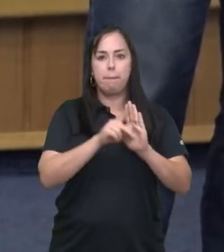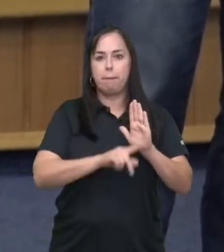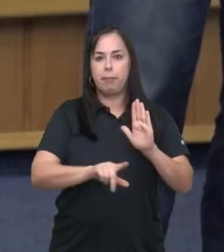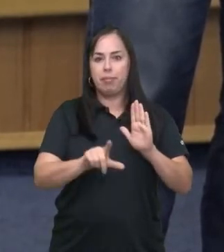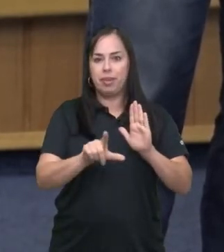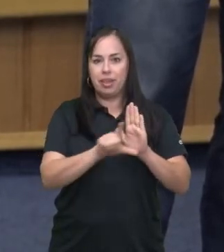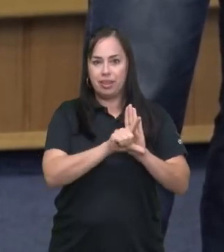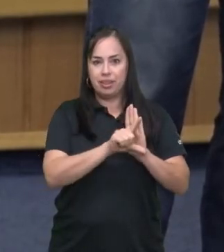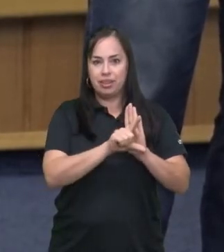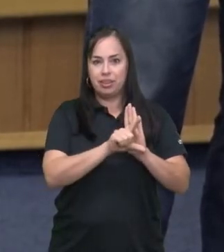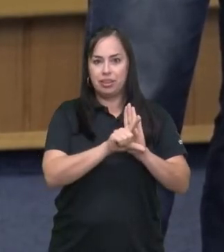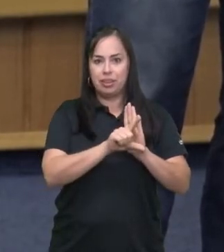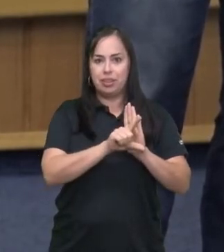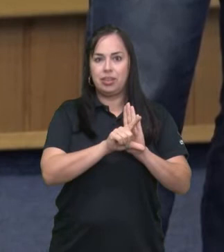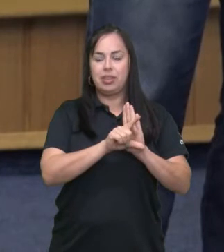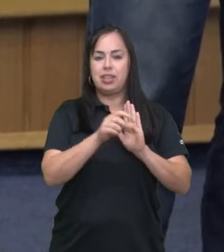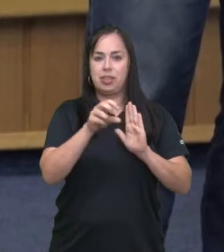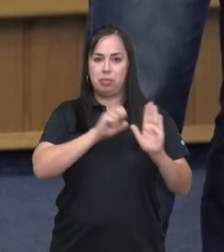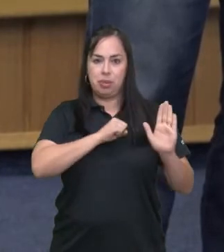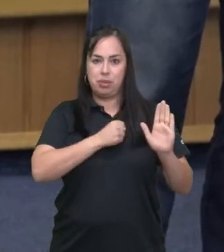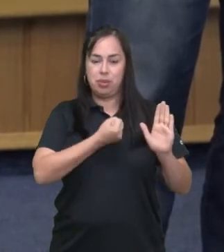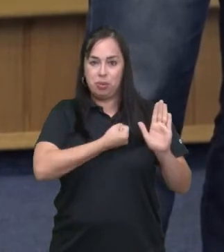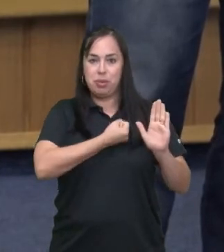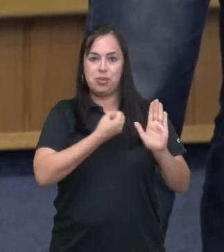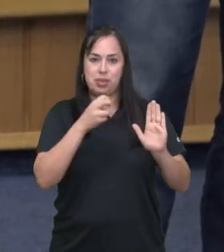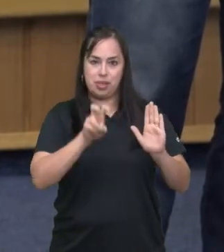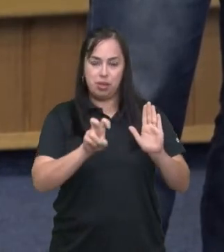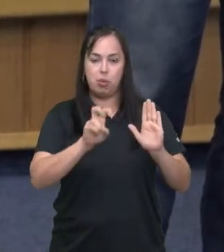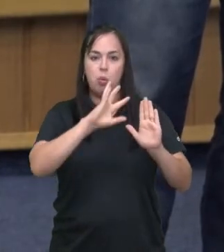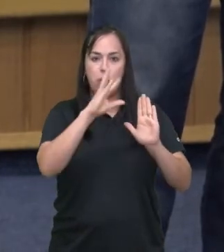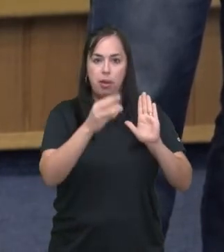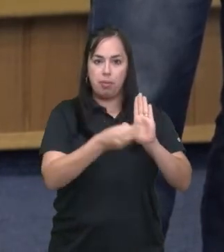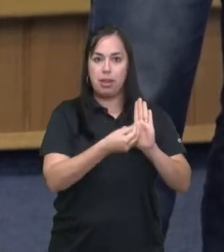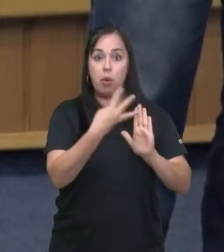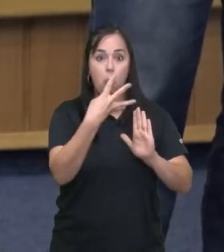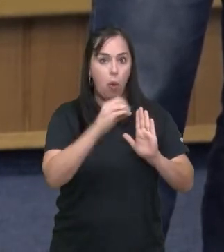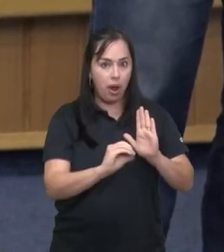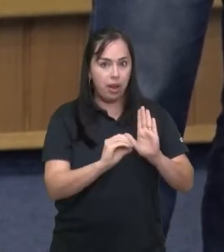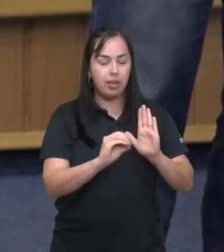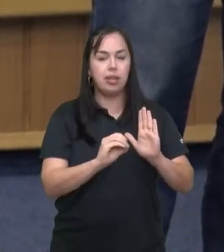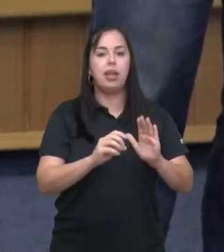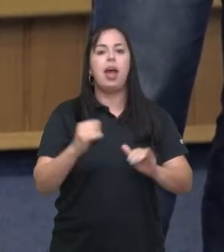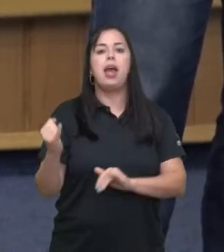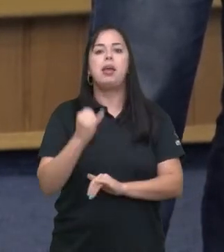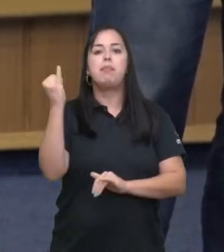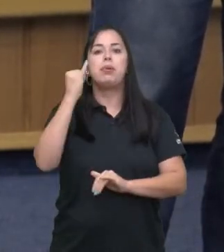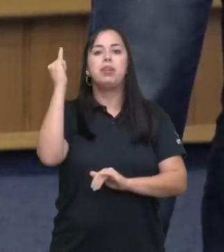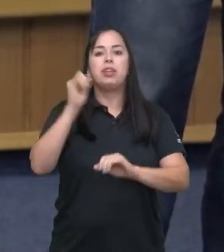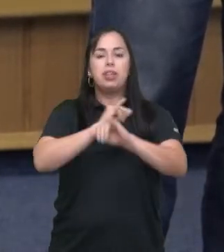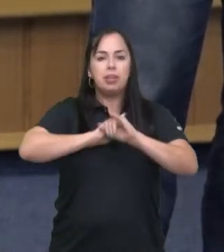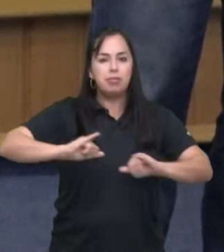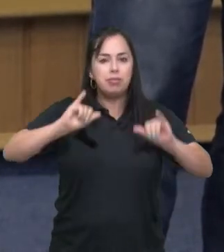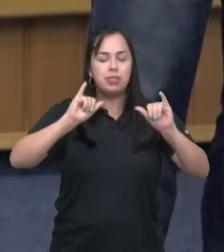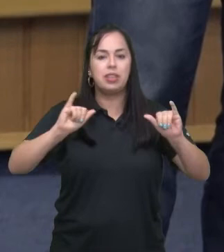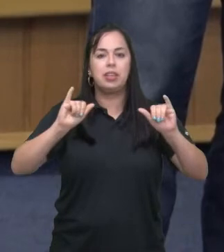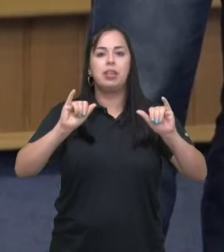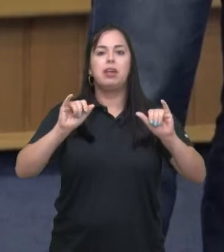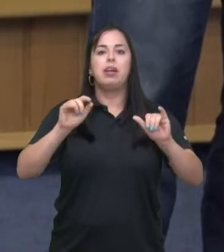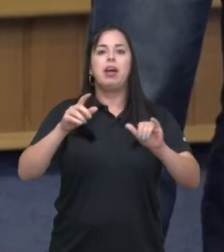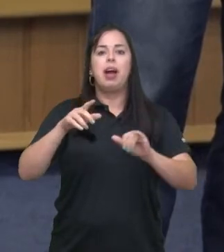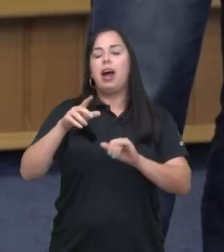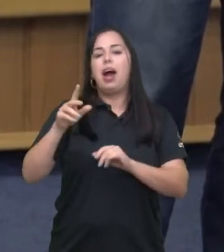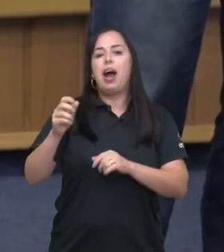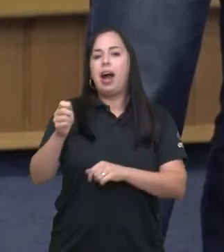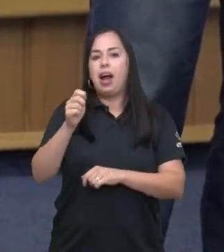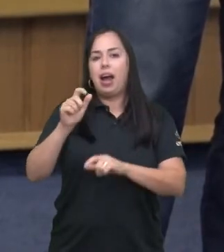40 emendas. É muito importante porque foi divulgado pela imprensa a retirada para